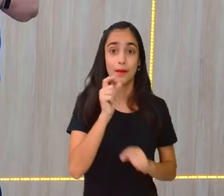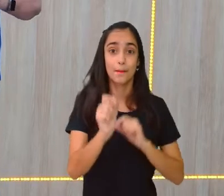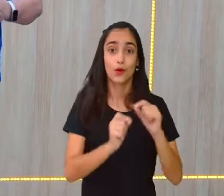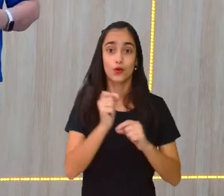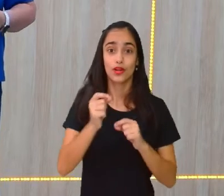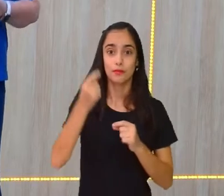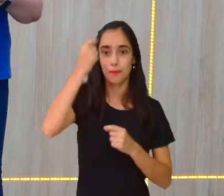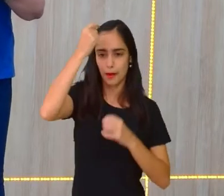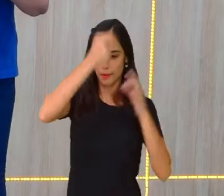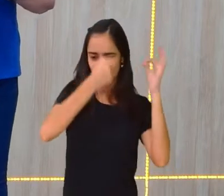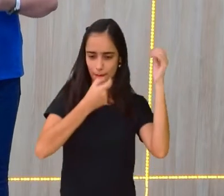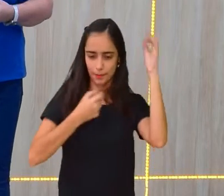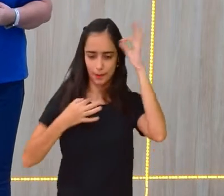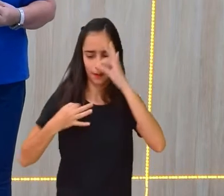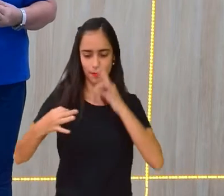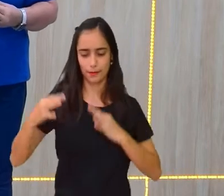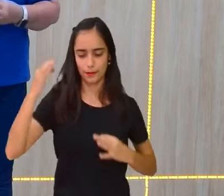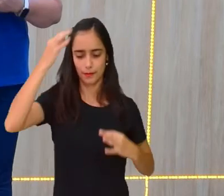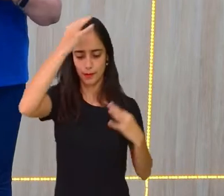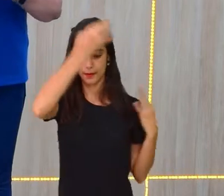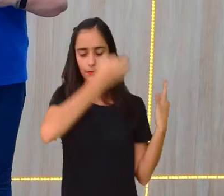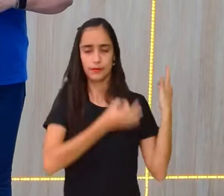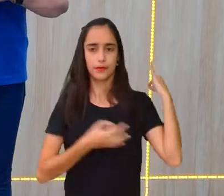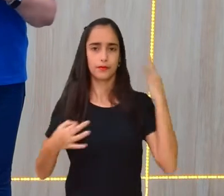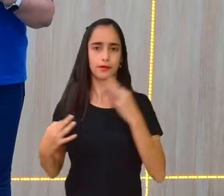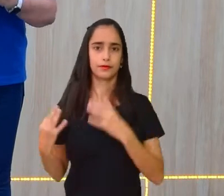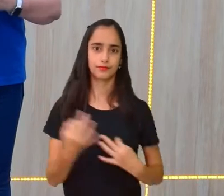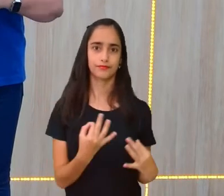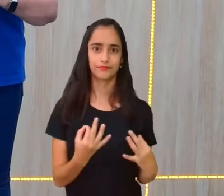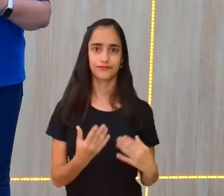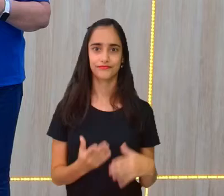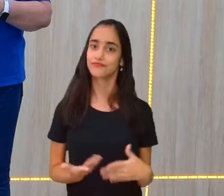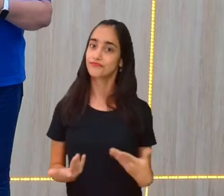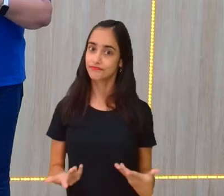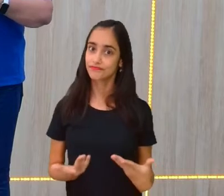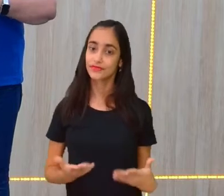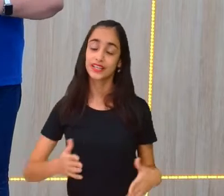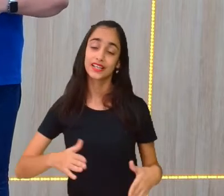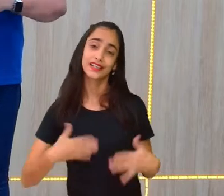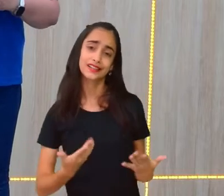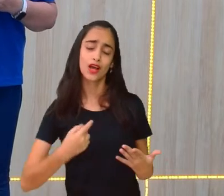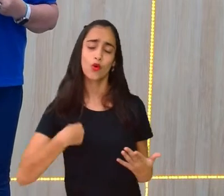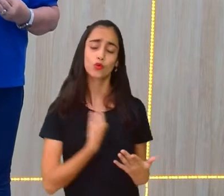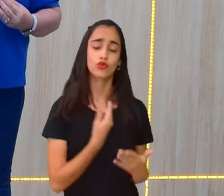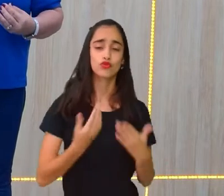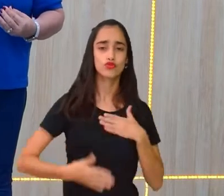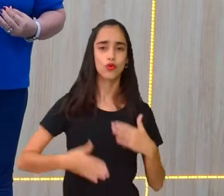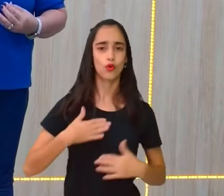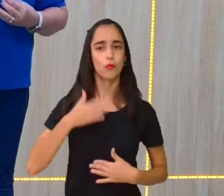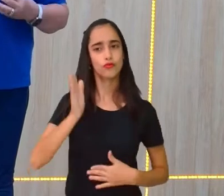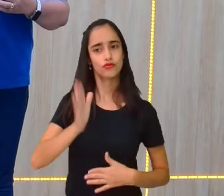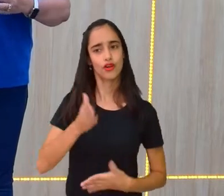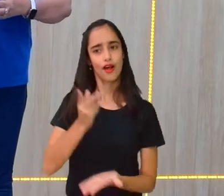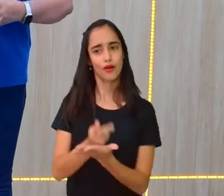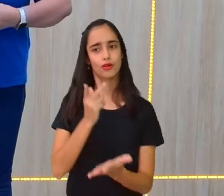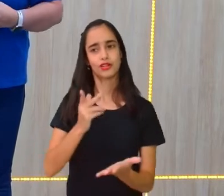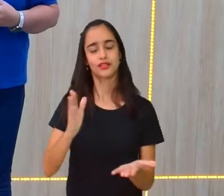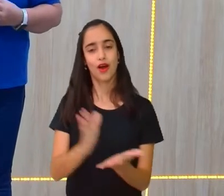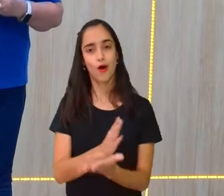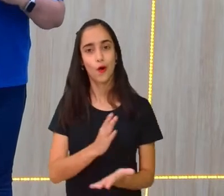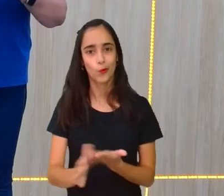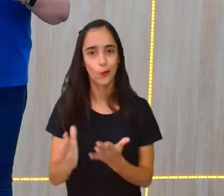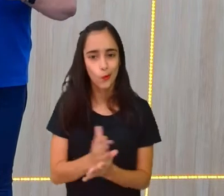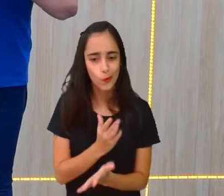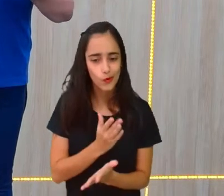eles também, à medida que a gente já adquire, então, o nosso corpo, ele realiza algumas ações, alguns